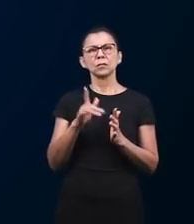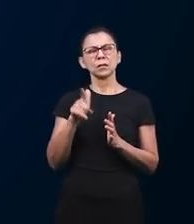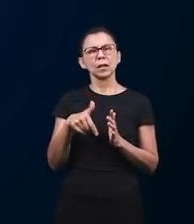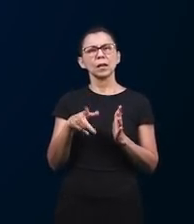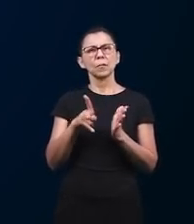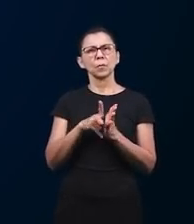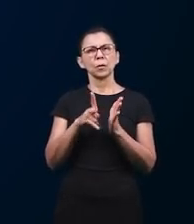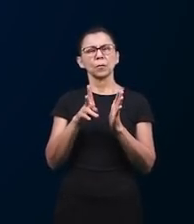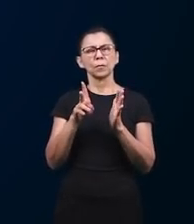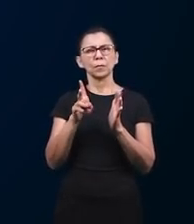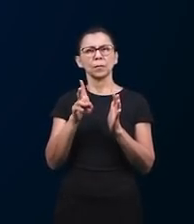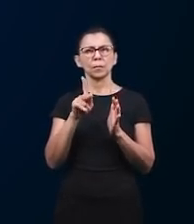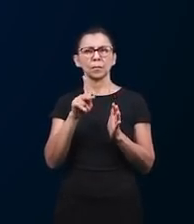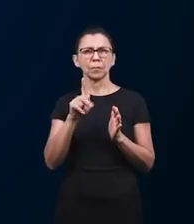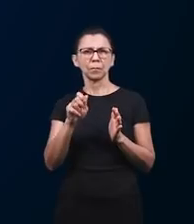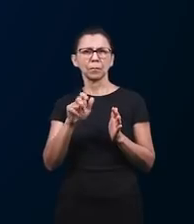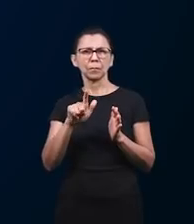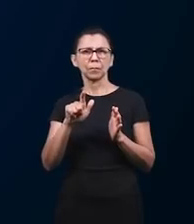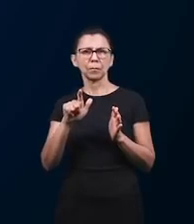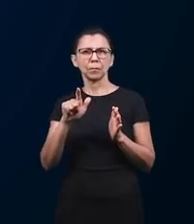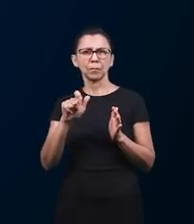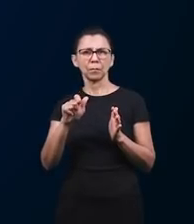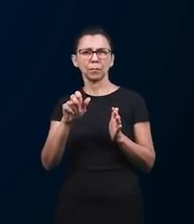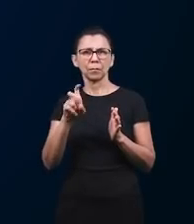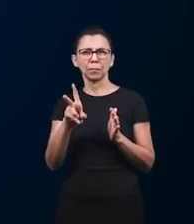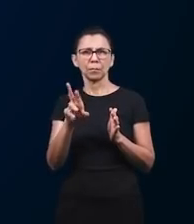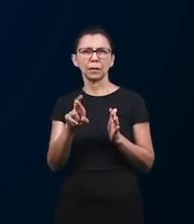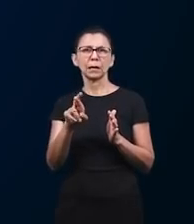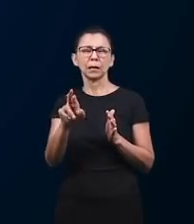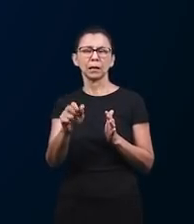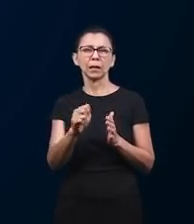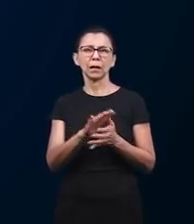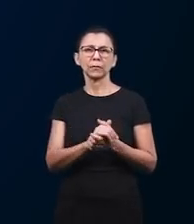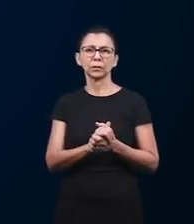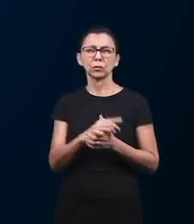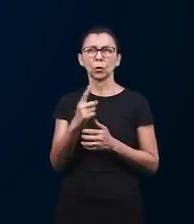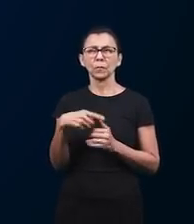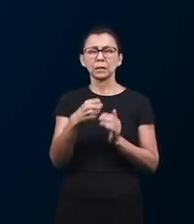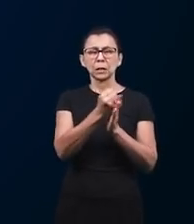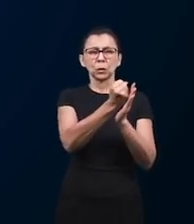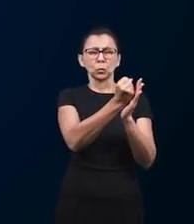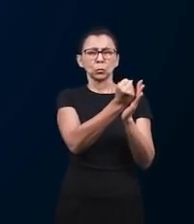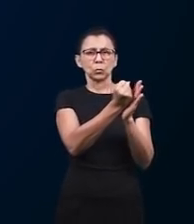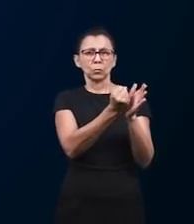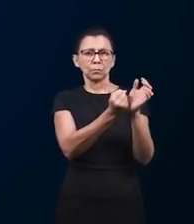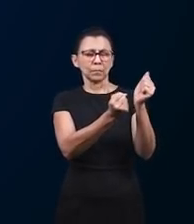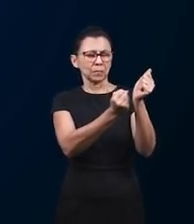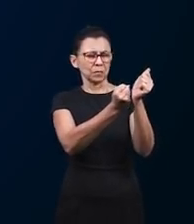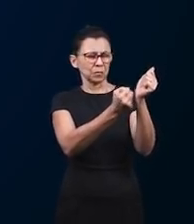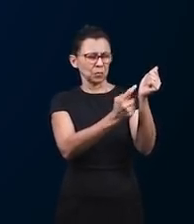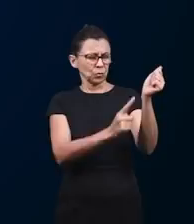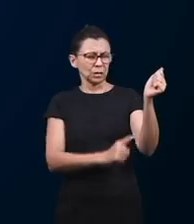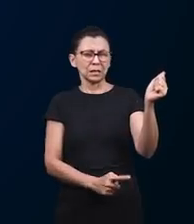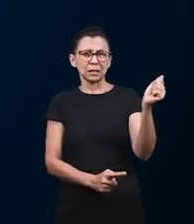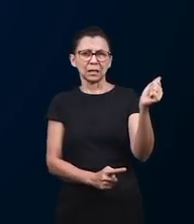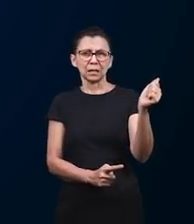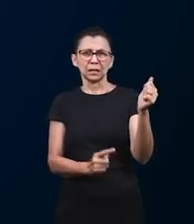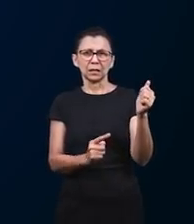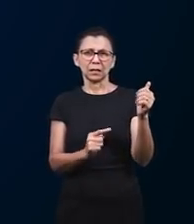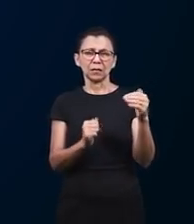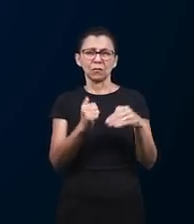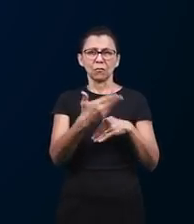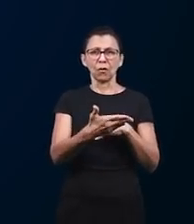o sangue e a palavra. O sangue isolado é como um sangue fora do corpo e o Espírito Santo não opera fora do